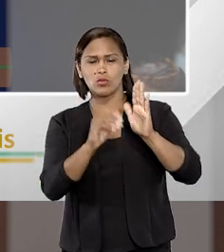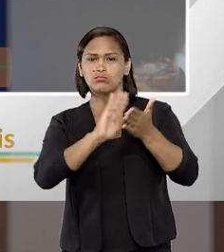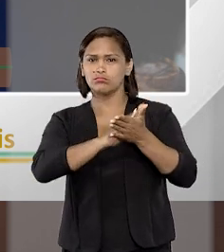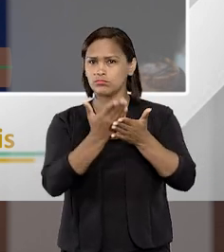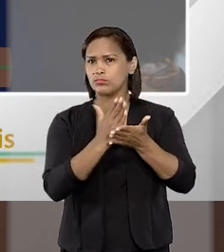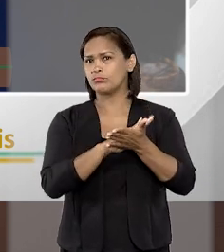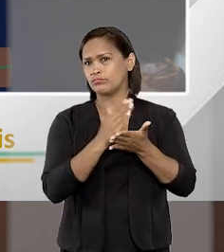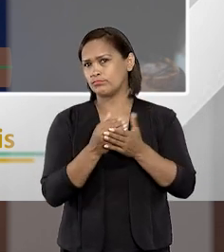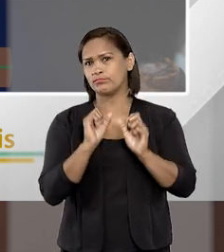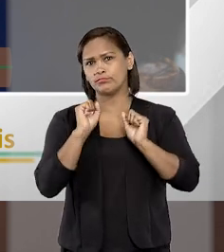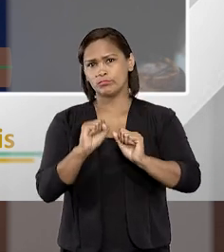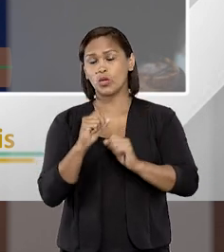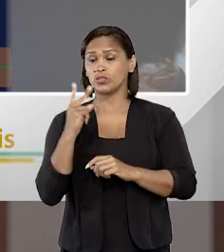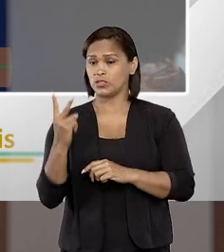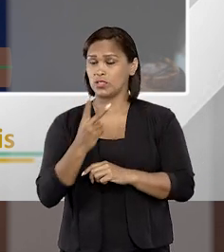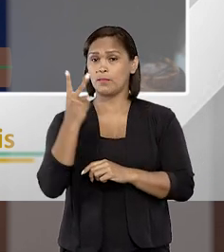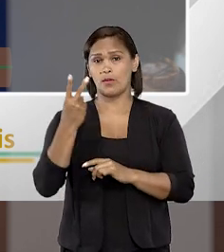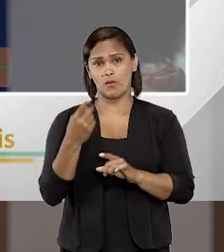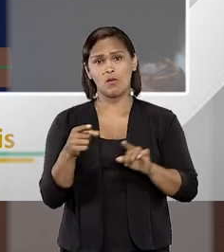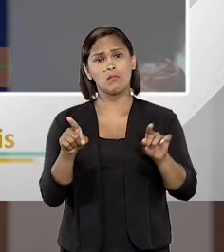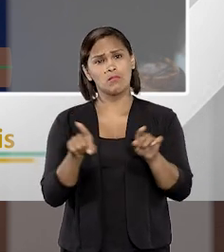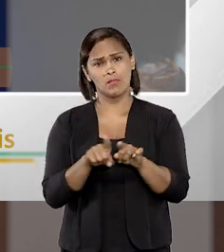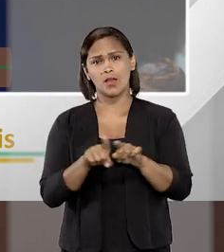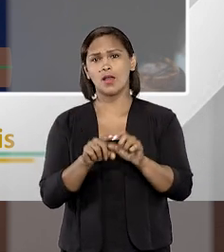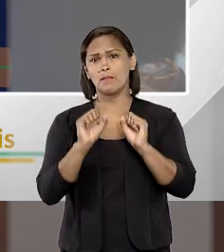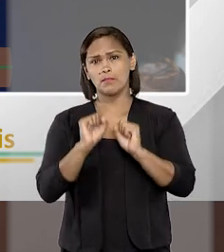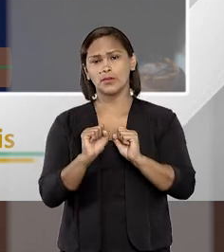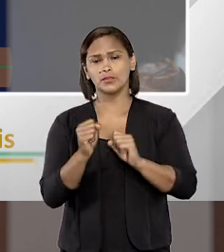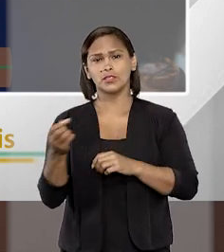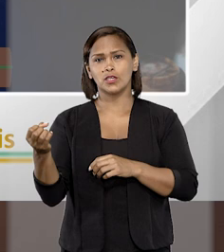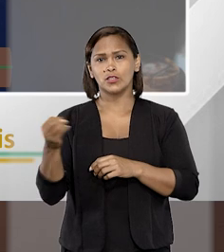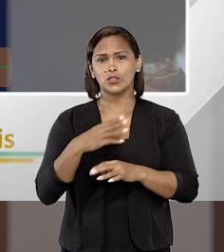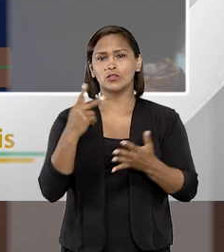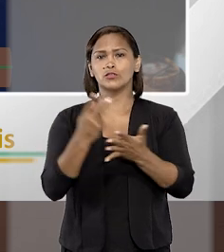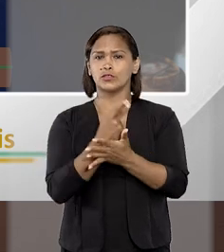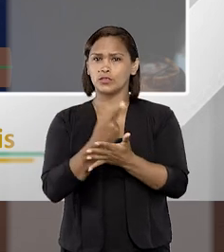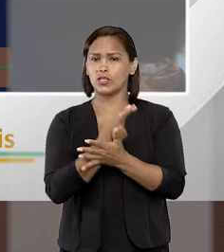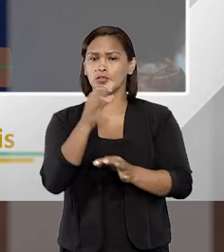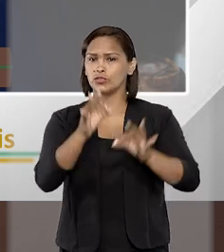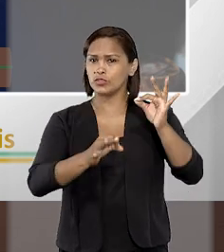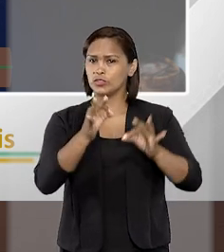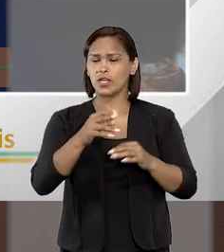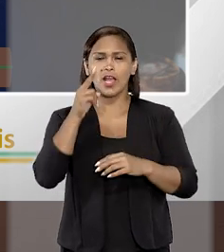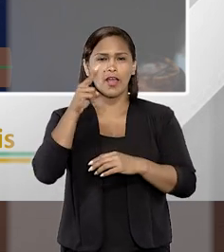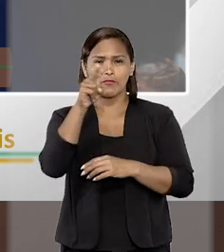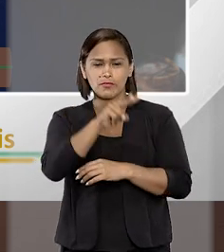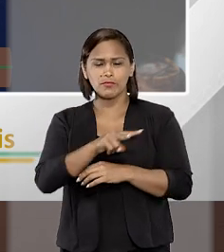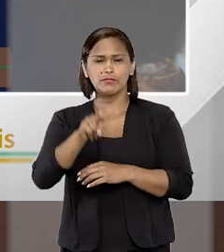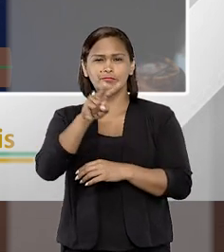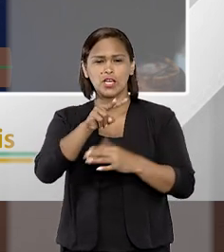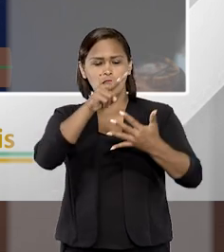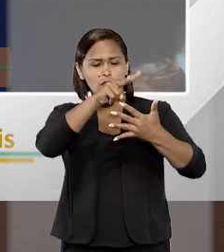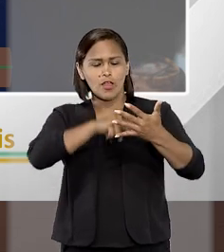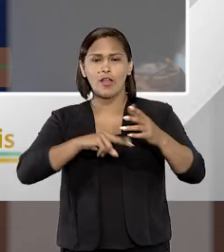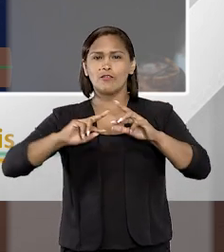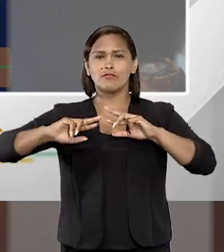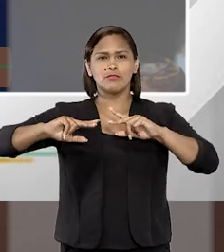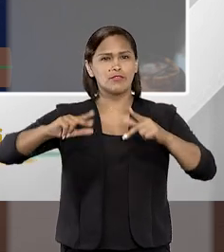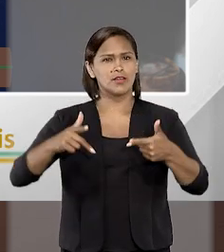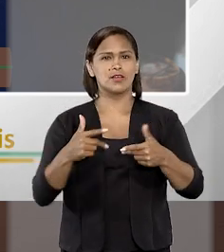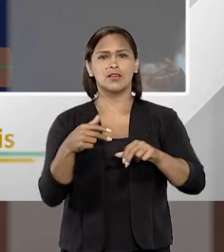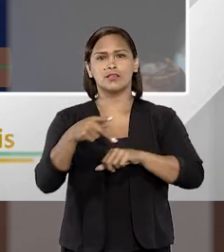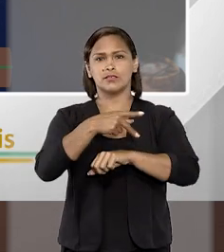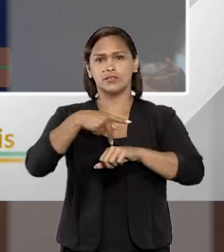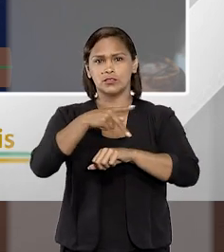pode ser De grande valia mas também podem ser fonte de novos erros Judiciários nós temos visto vários países